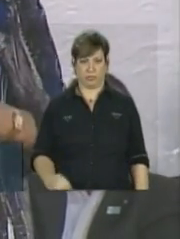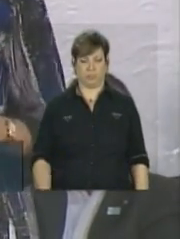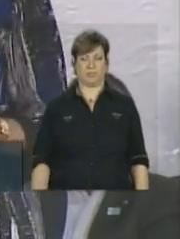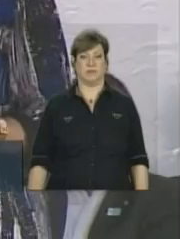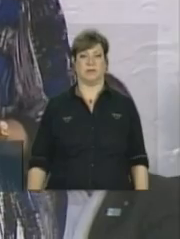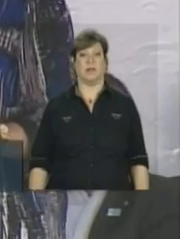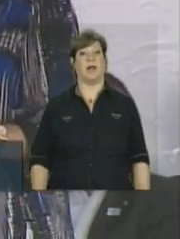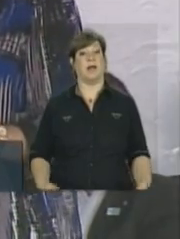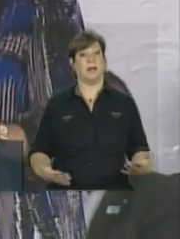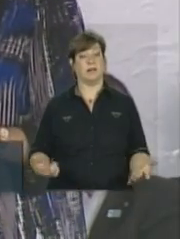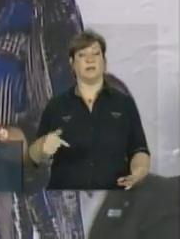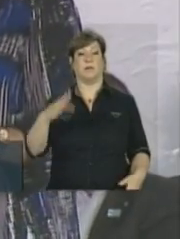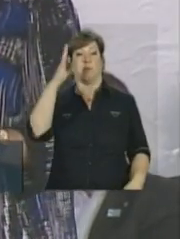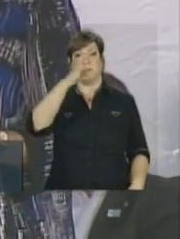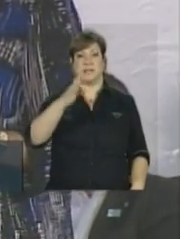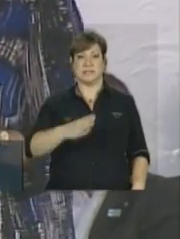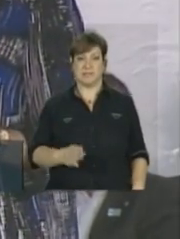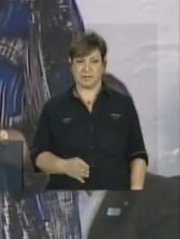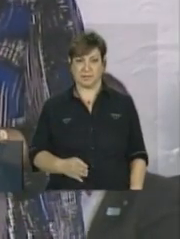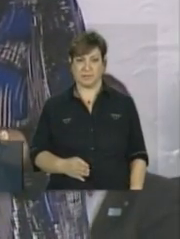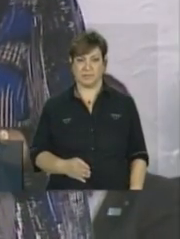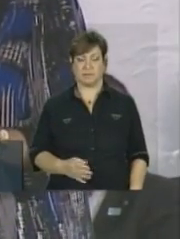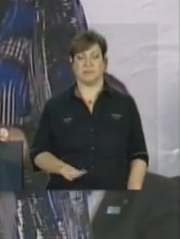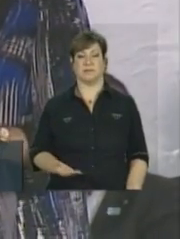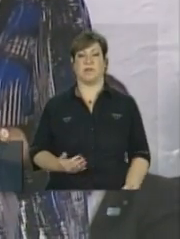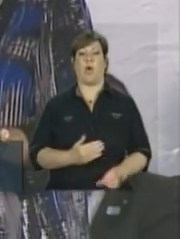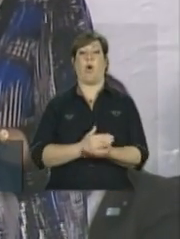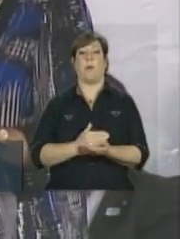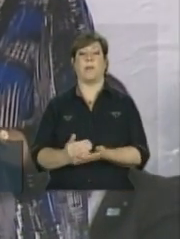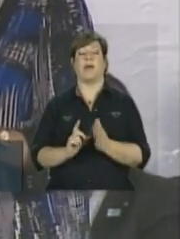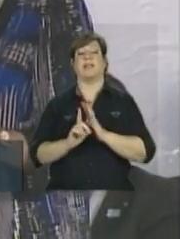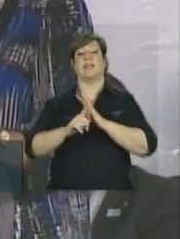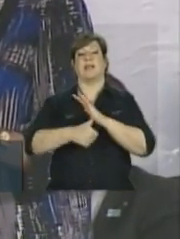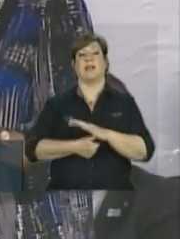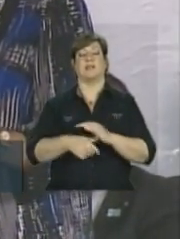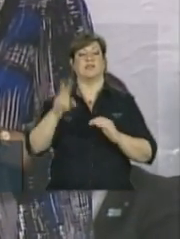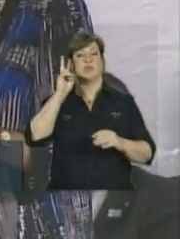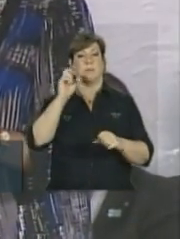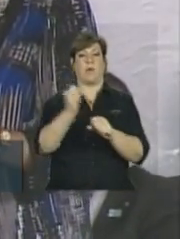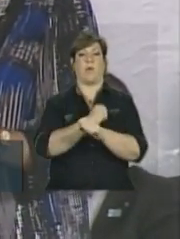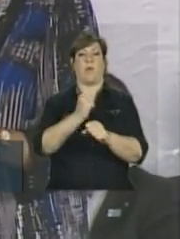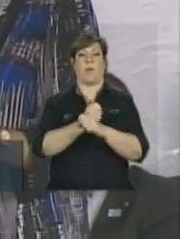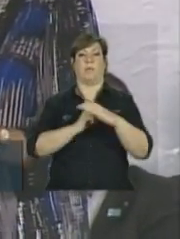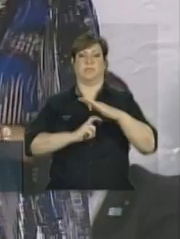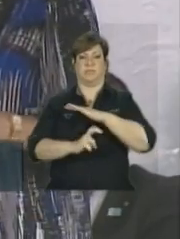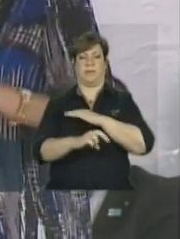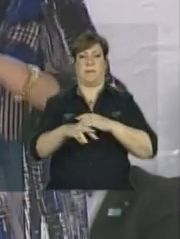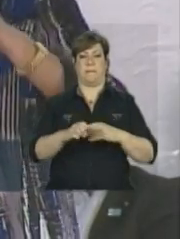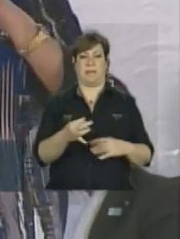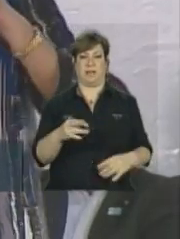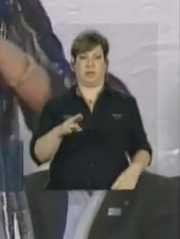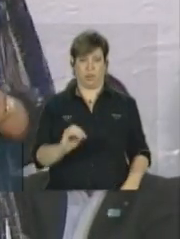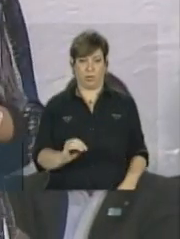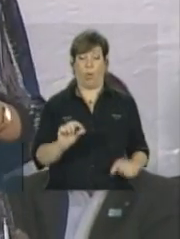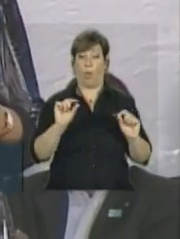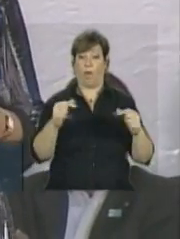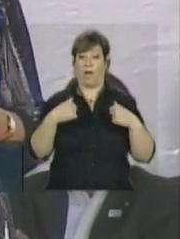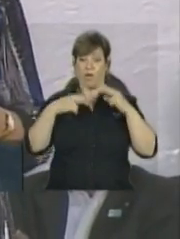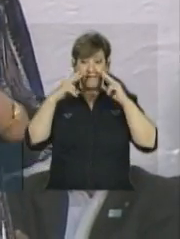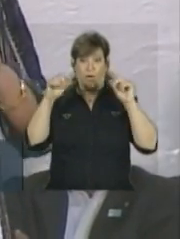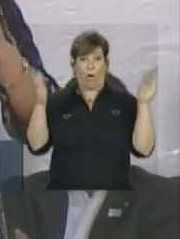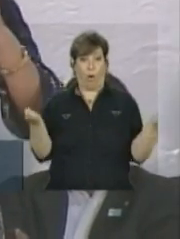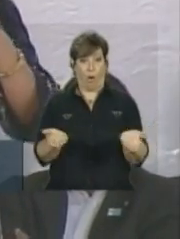E aí, o Brasil entrou atrasado nessa questão de construir metrô. E o que eu vi hoje